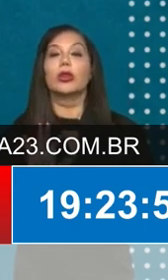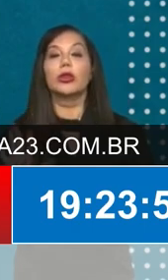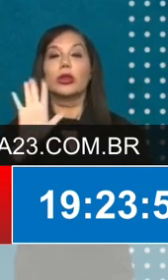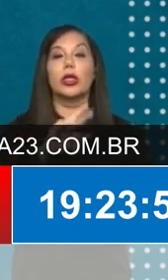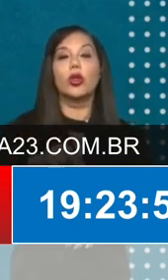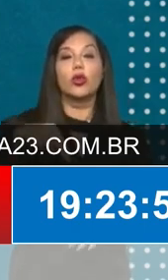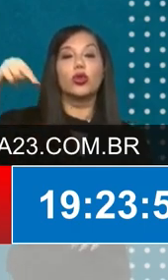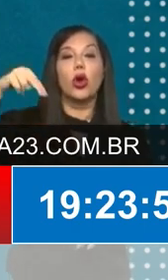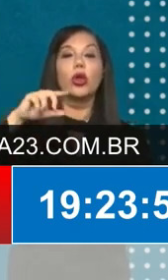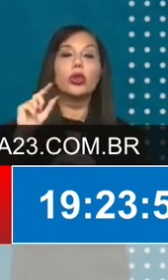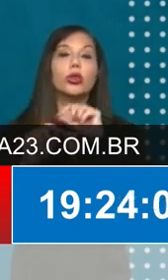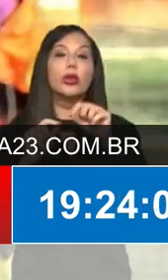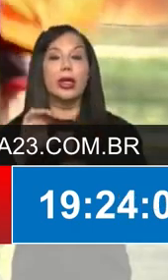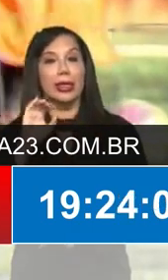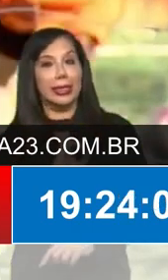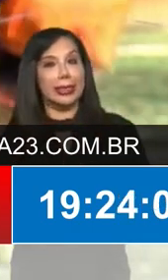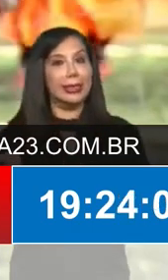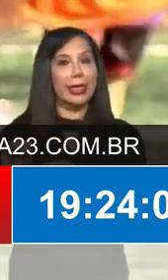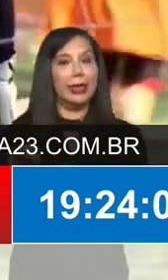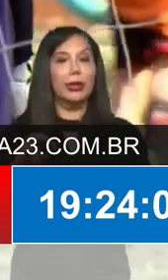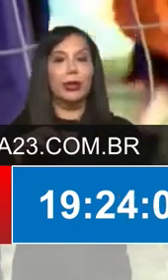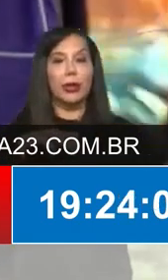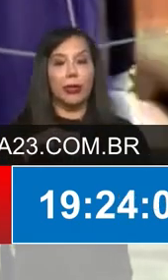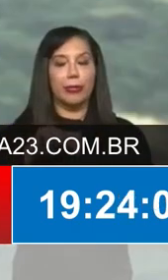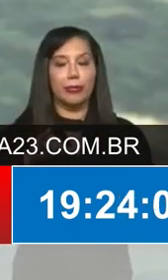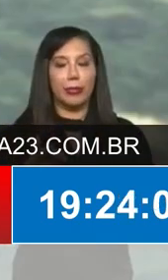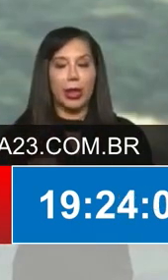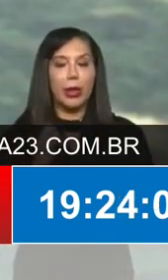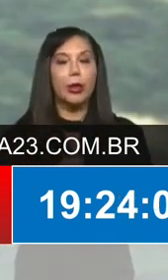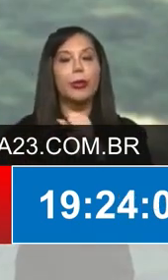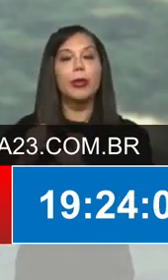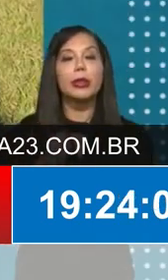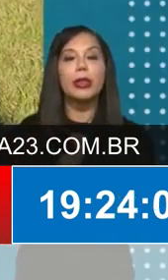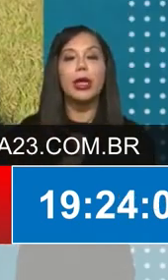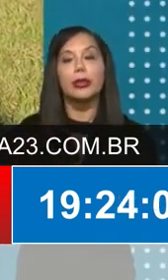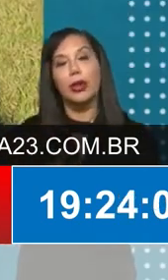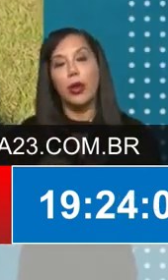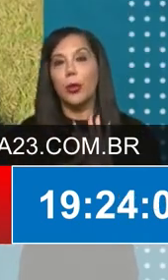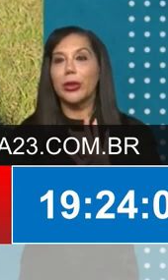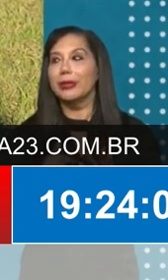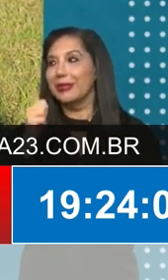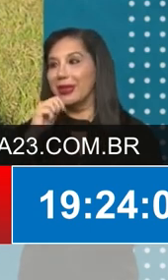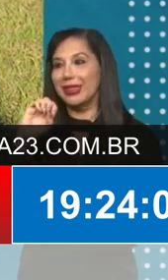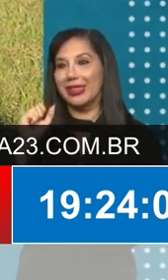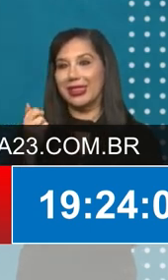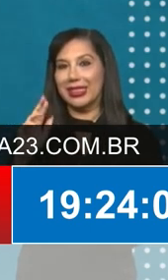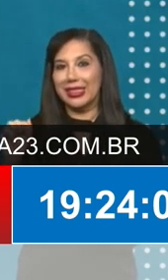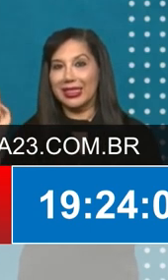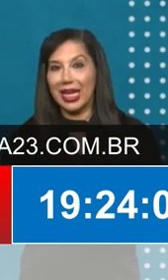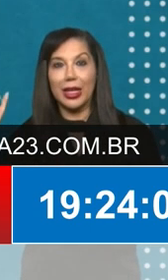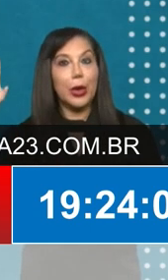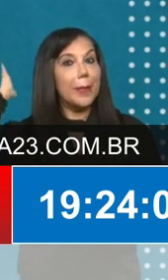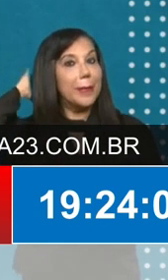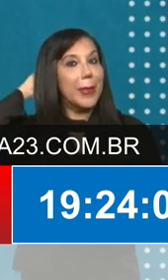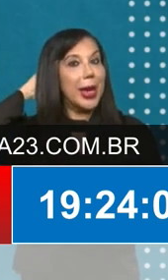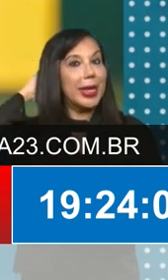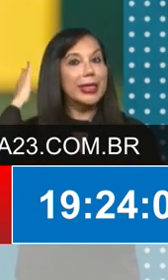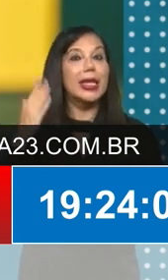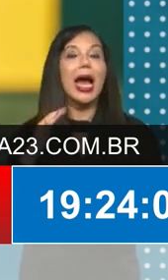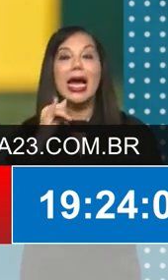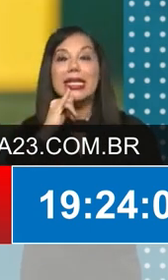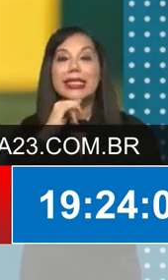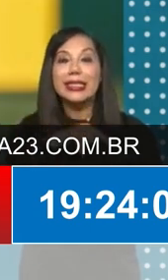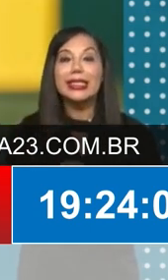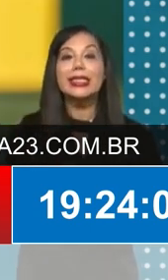esse percentual é de zero. Em maio do ano passado, o estádio apresentou a Sara, que se mudou de Ji-Paraná, no interior de Rondônia, para jogar